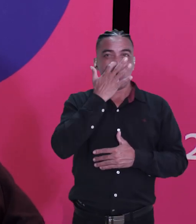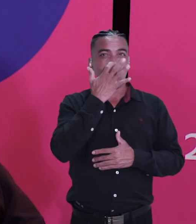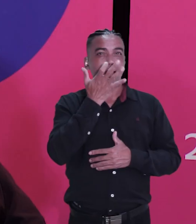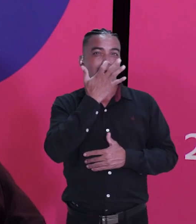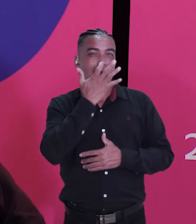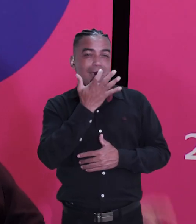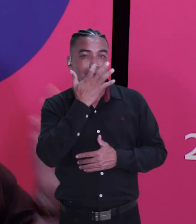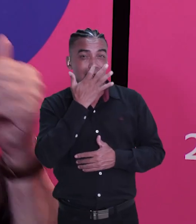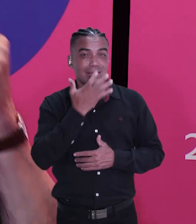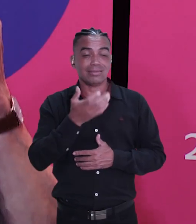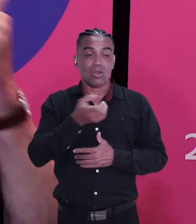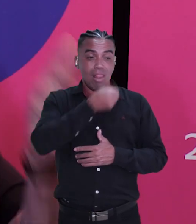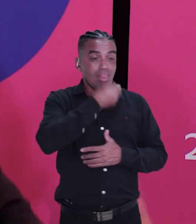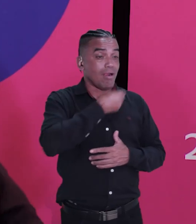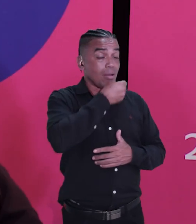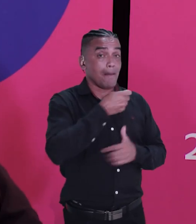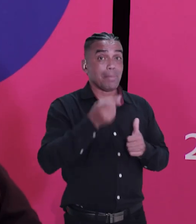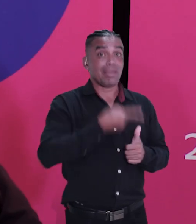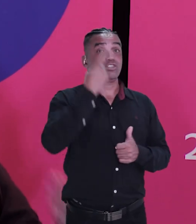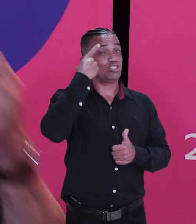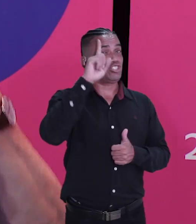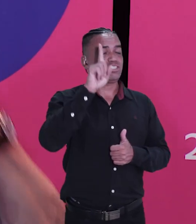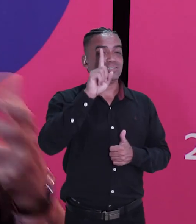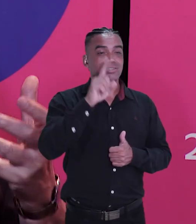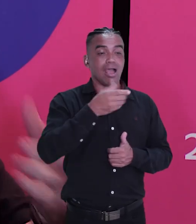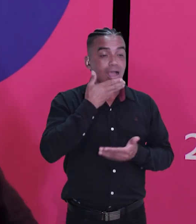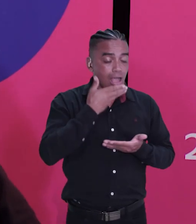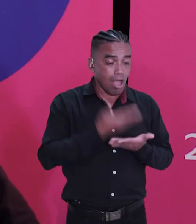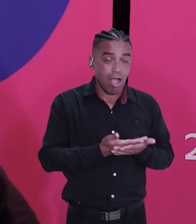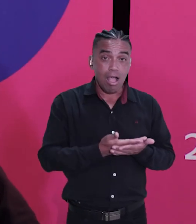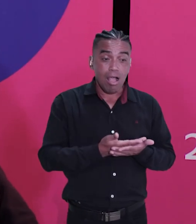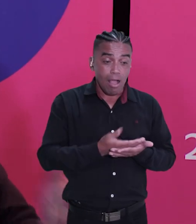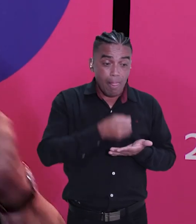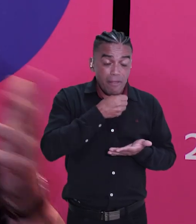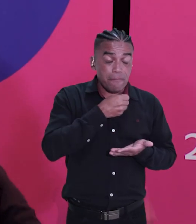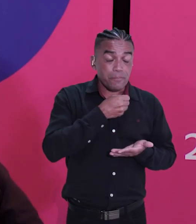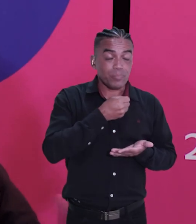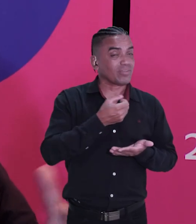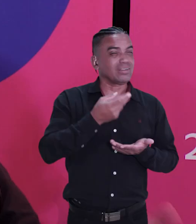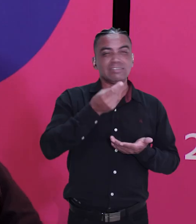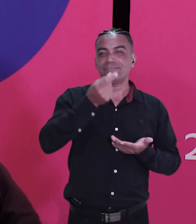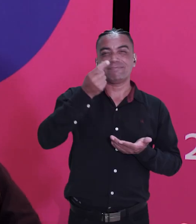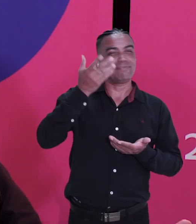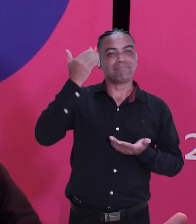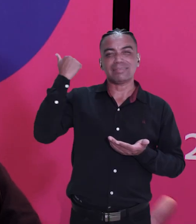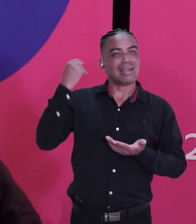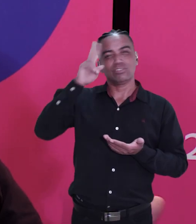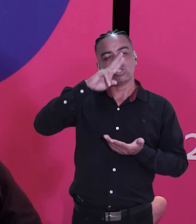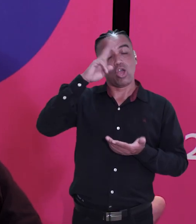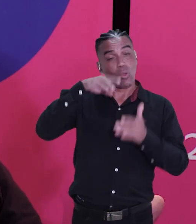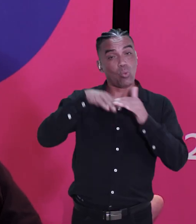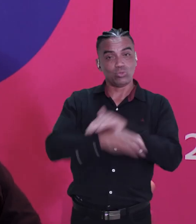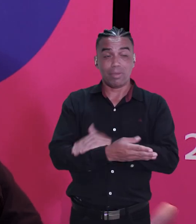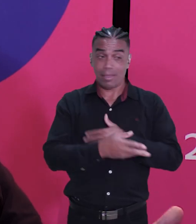impressionante, né? Quando ele tomou sorvete pela primeira vez, o queixo dele caiu, sabe? milhões de histórias assim, fabulosas do passado. E eu